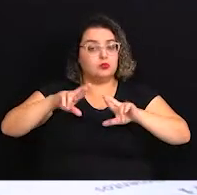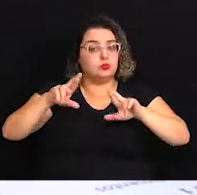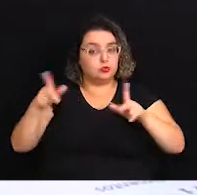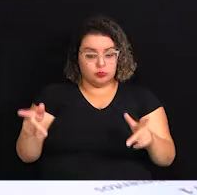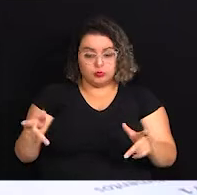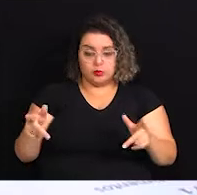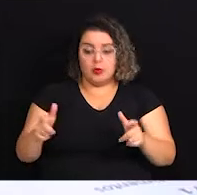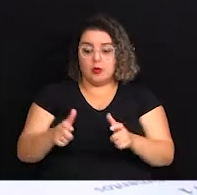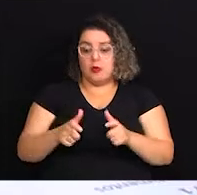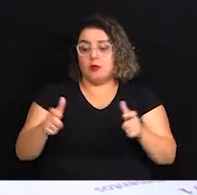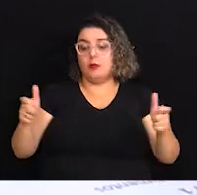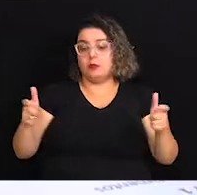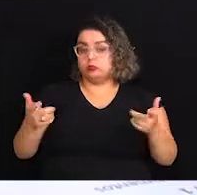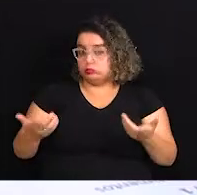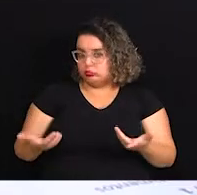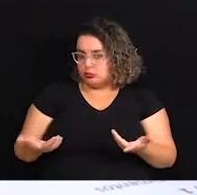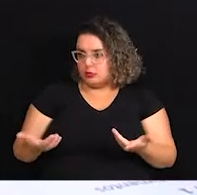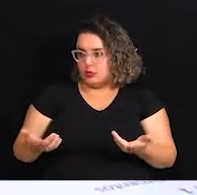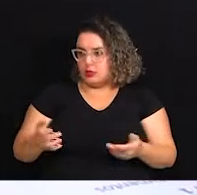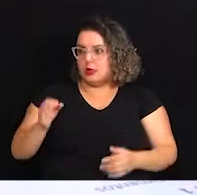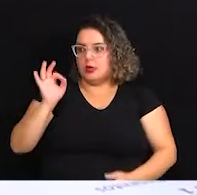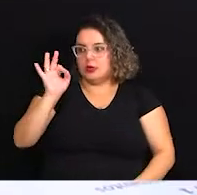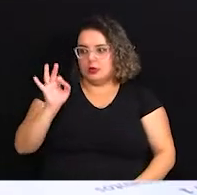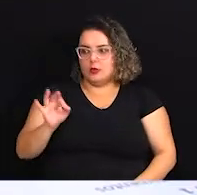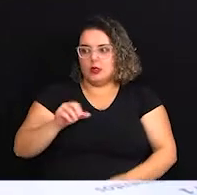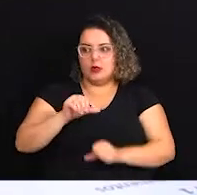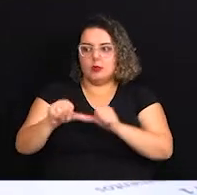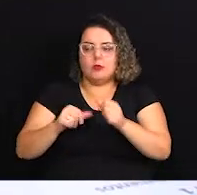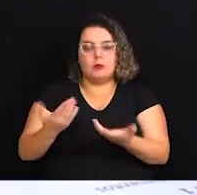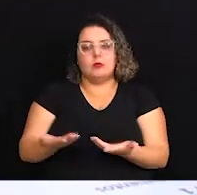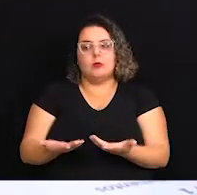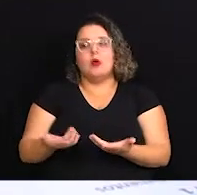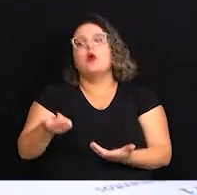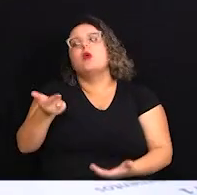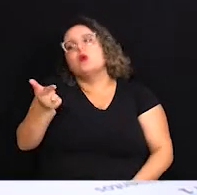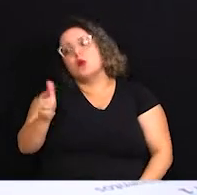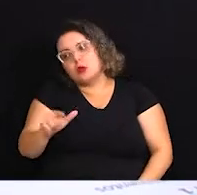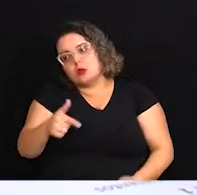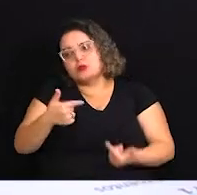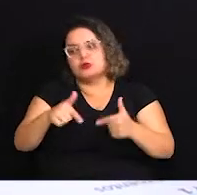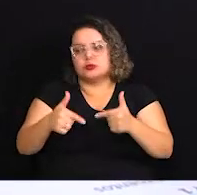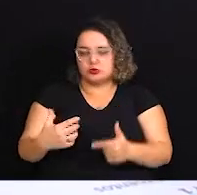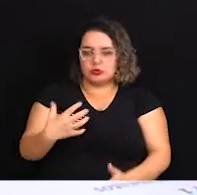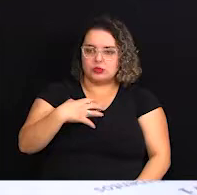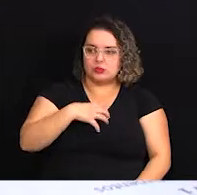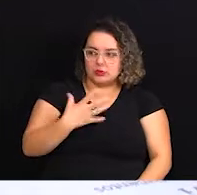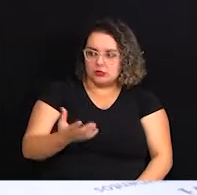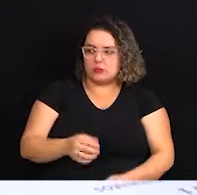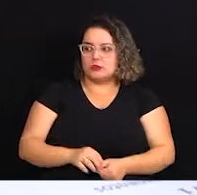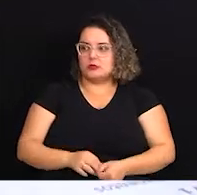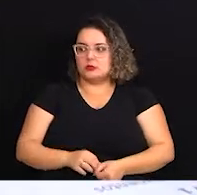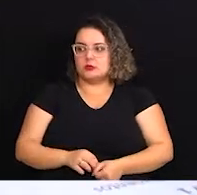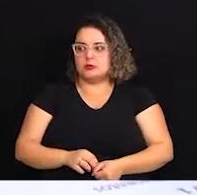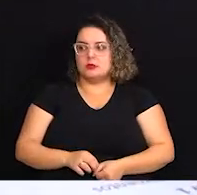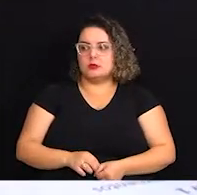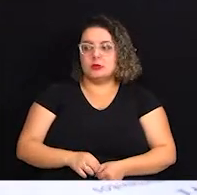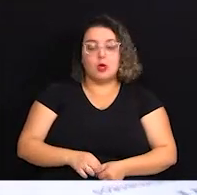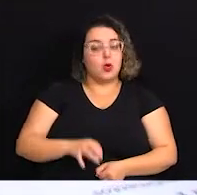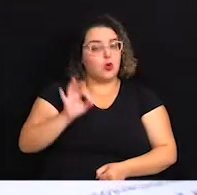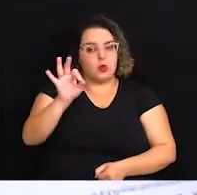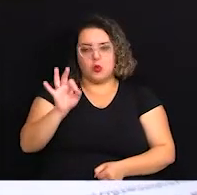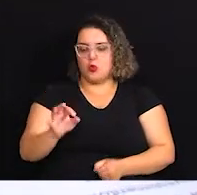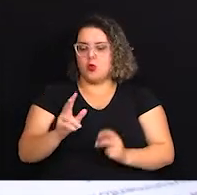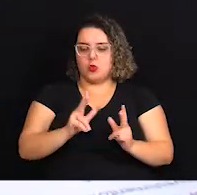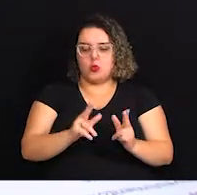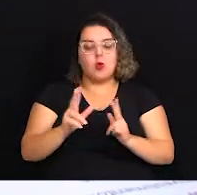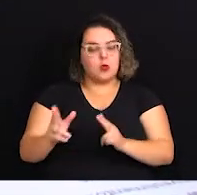verba muito grande, essas proporções mudam ou a gente pode continuar trabalhando dessa mesma forma? Não, as proporções elas